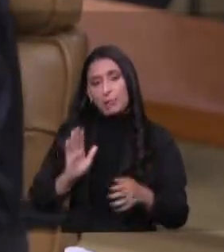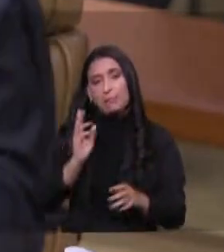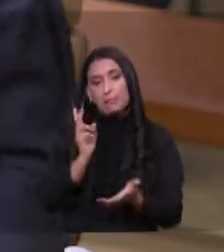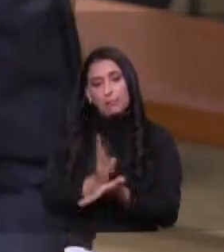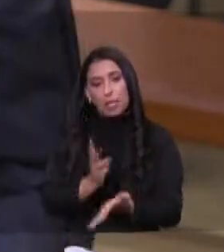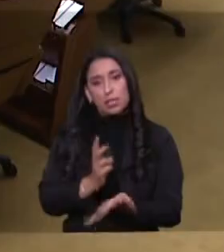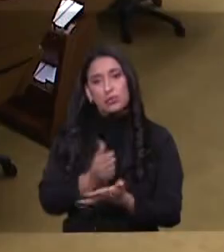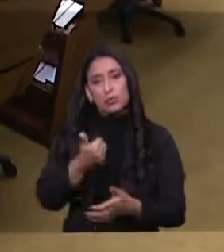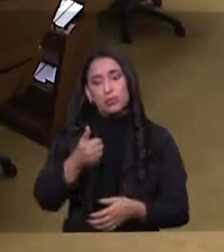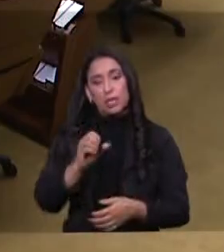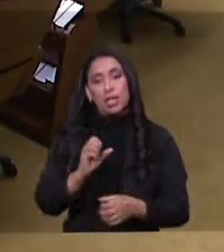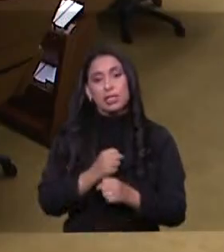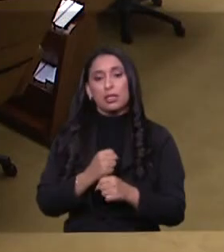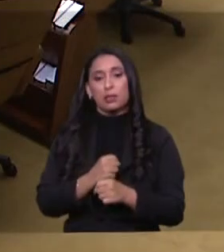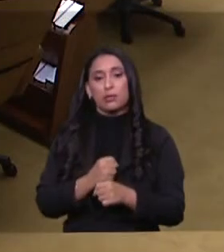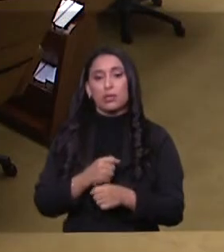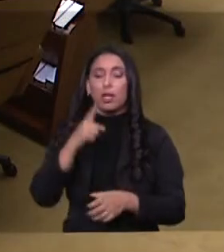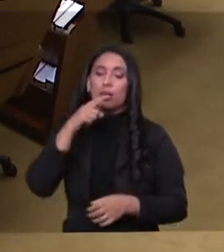anos. Então,